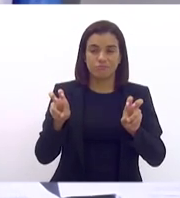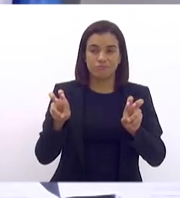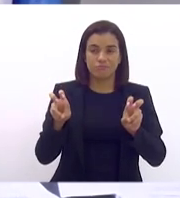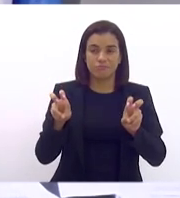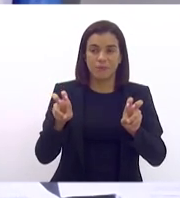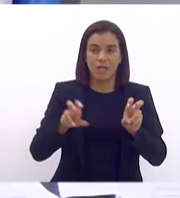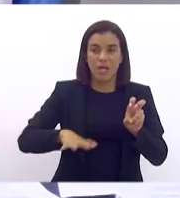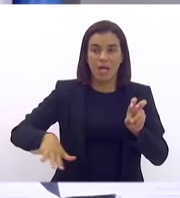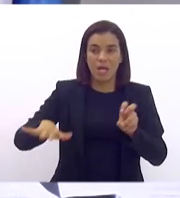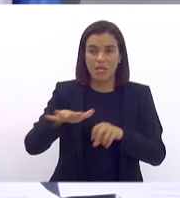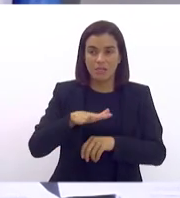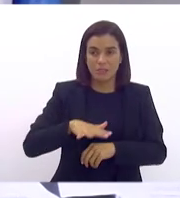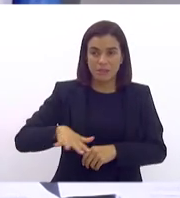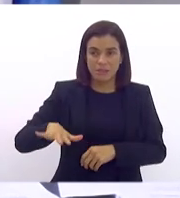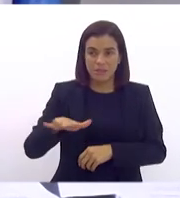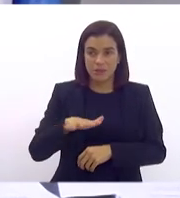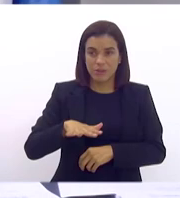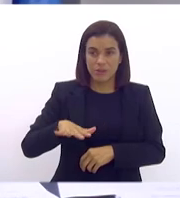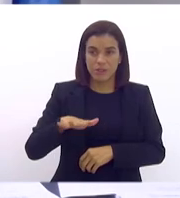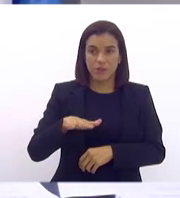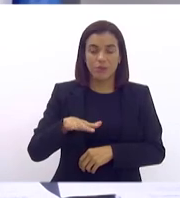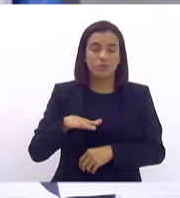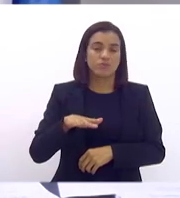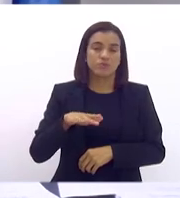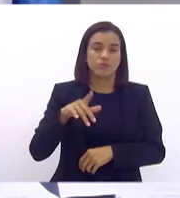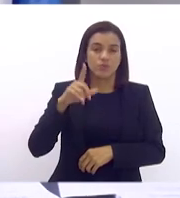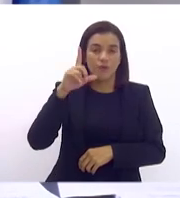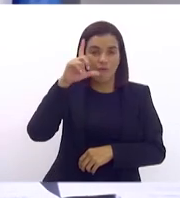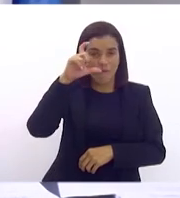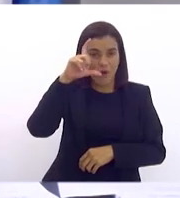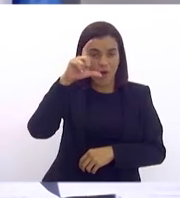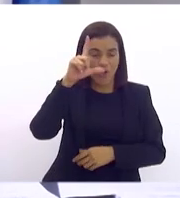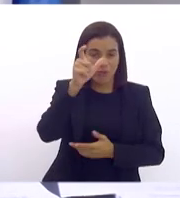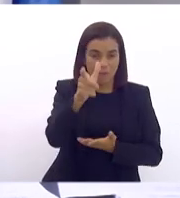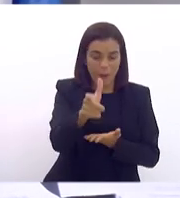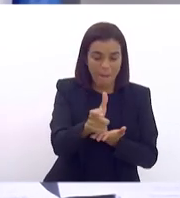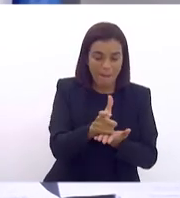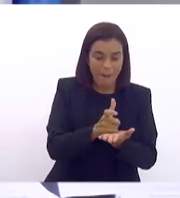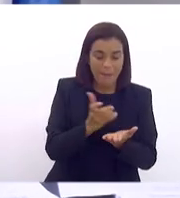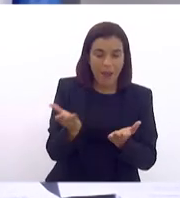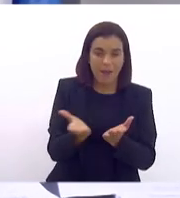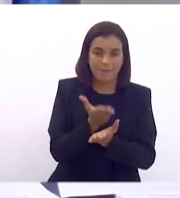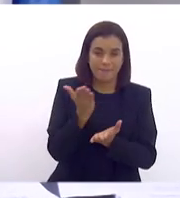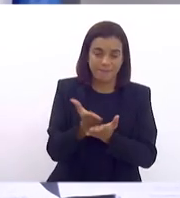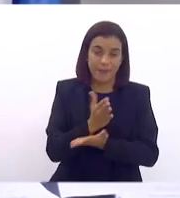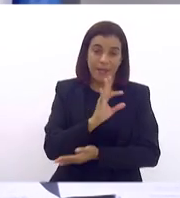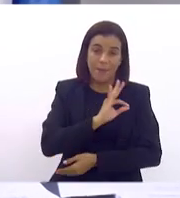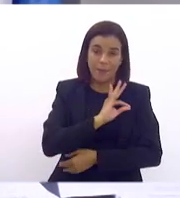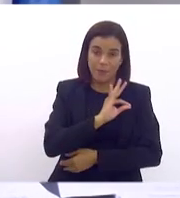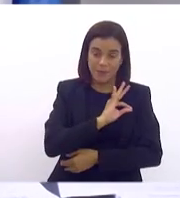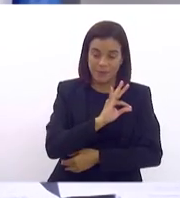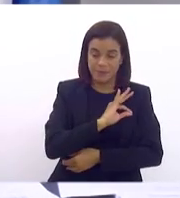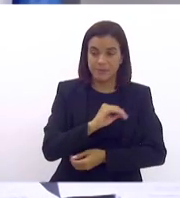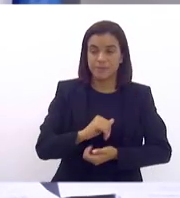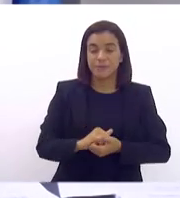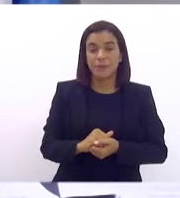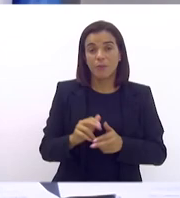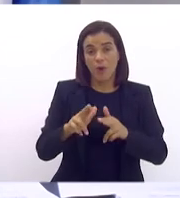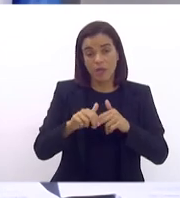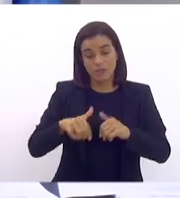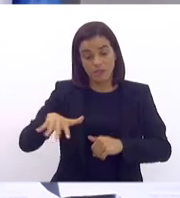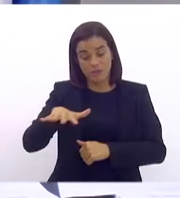a situação hoje de reconhecimento fotográfico equivocado. Então, perante essa